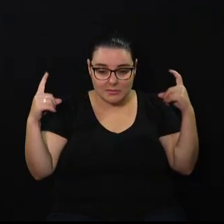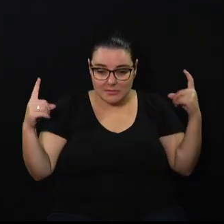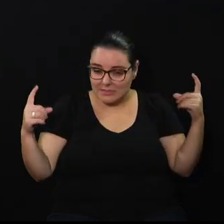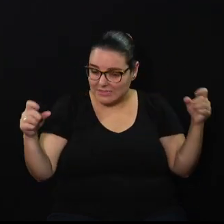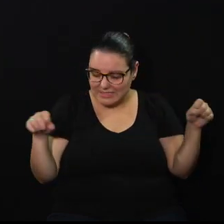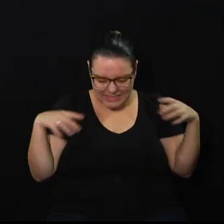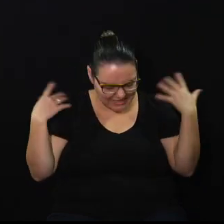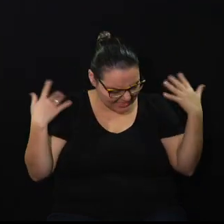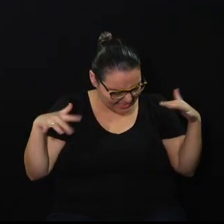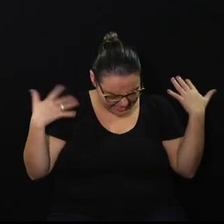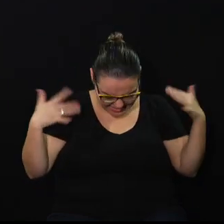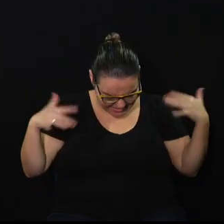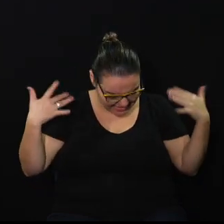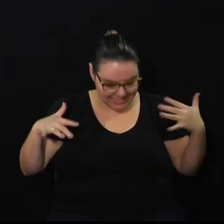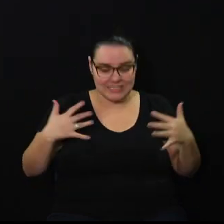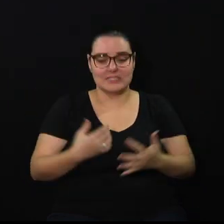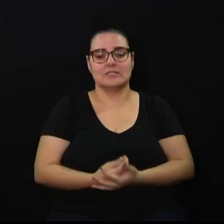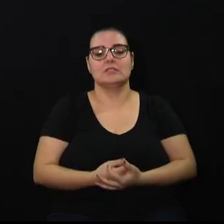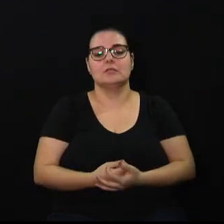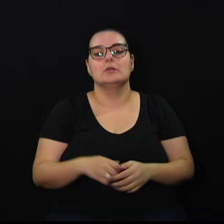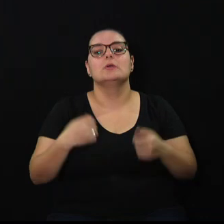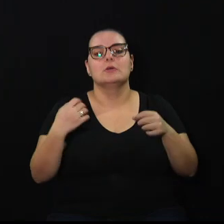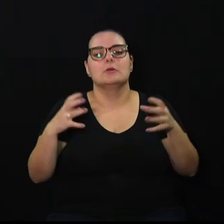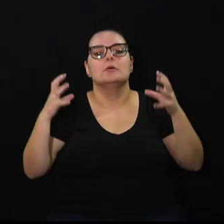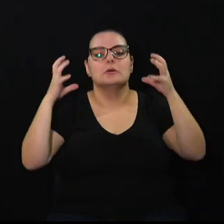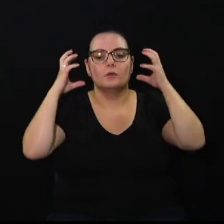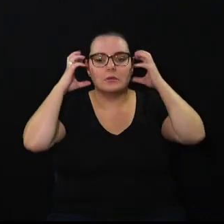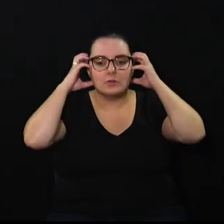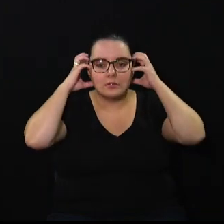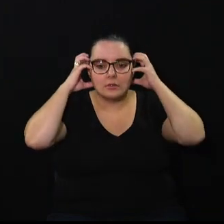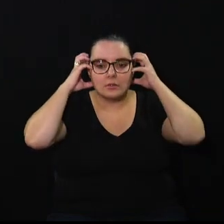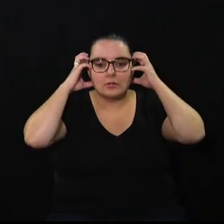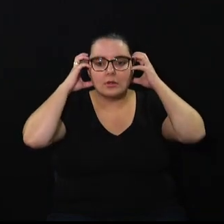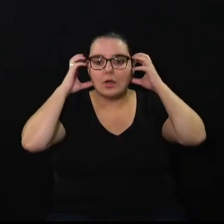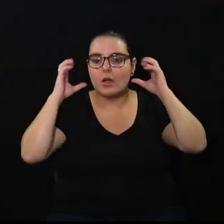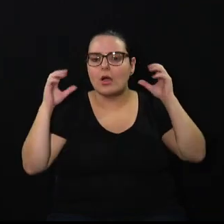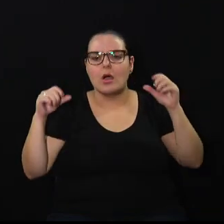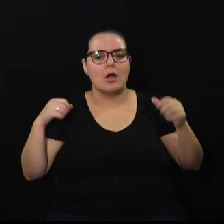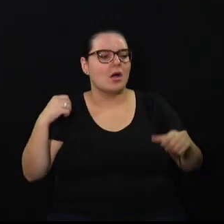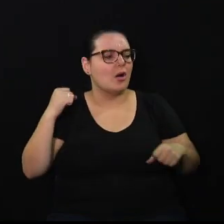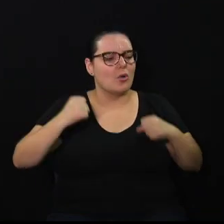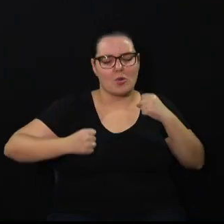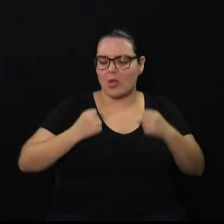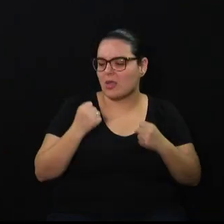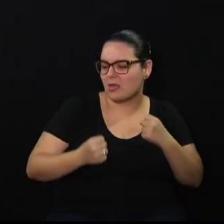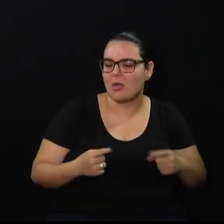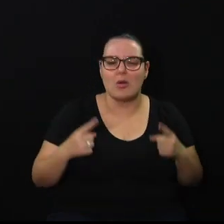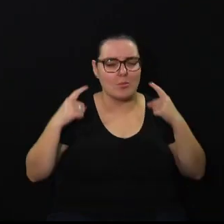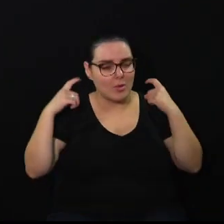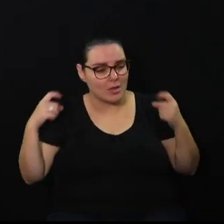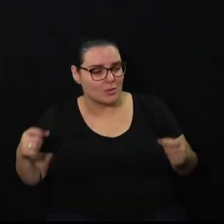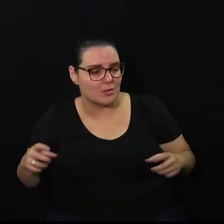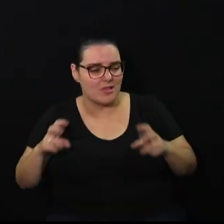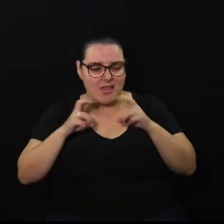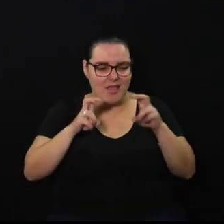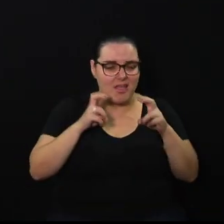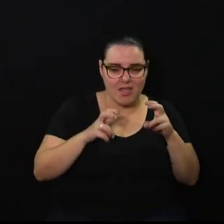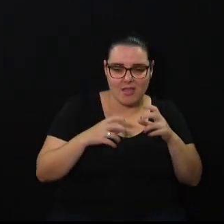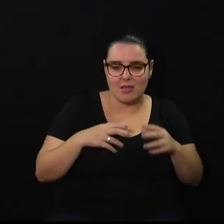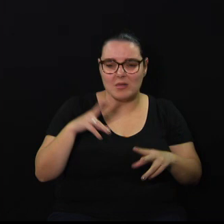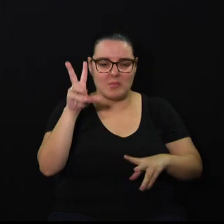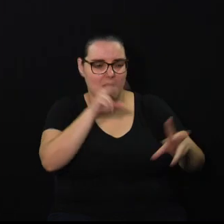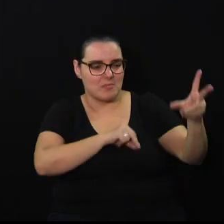aguentam né então tem muitos que preciso ipi eo recreio corre-corre essas coisas estão alguns precisam muito desse